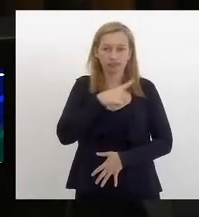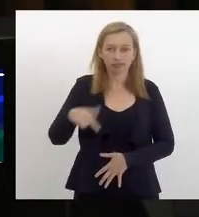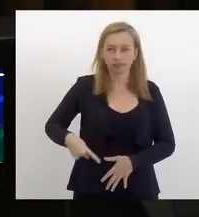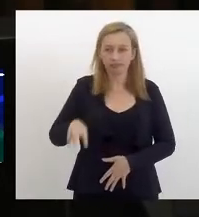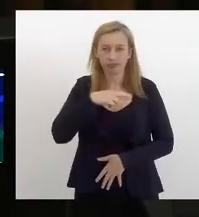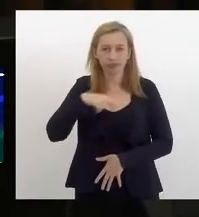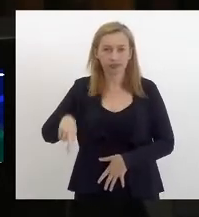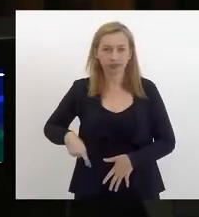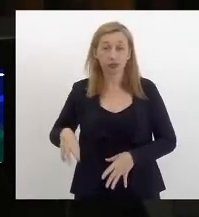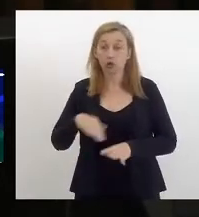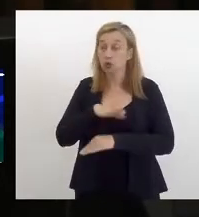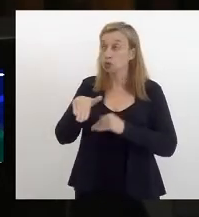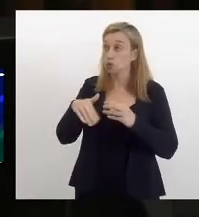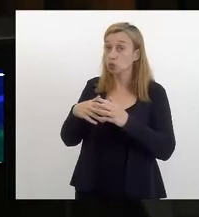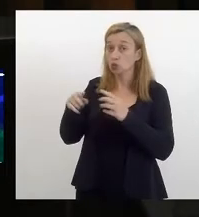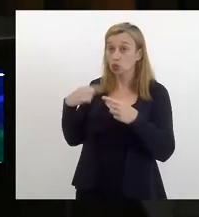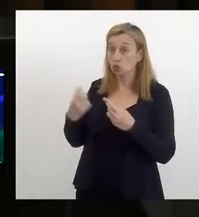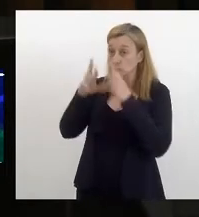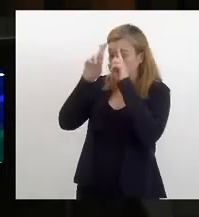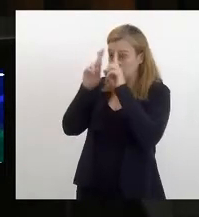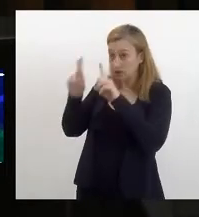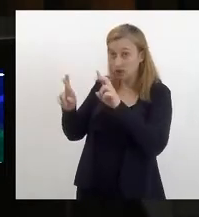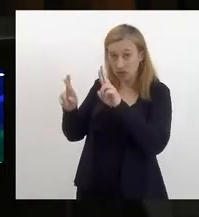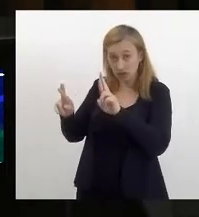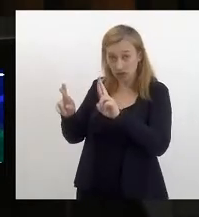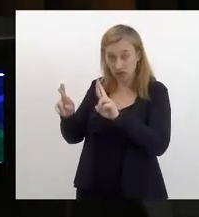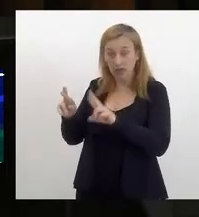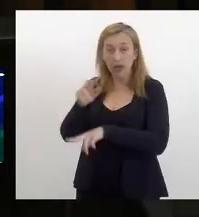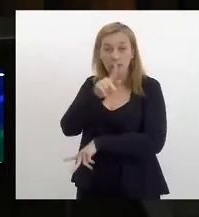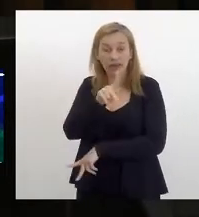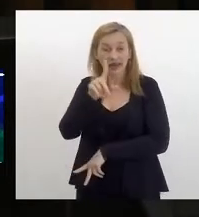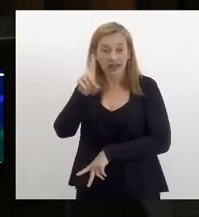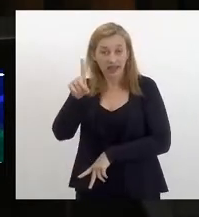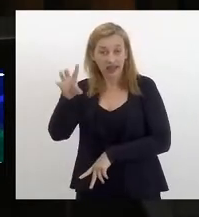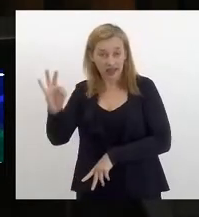que todos os respeitamos que é o PDT